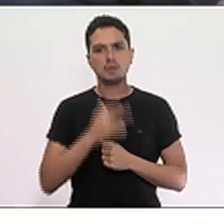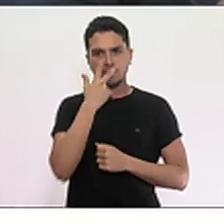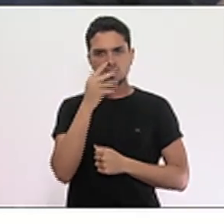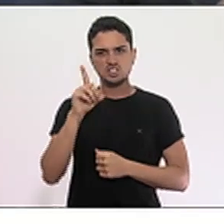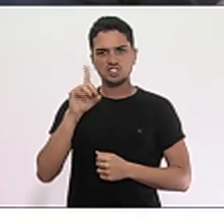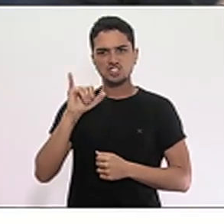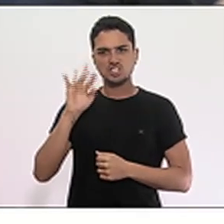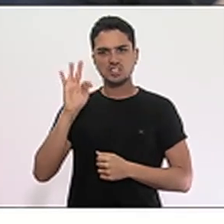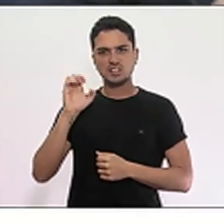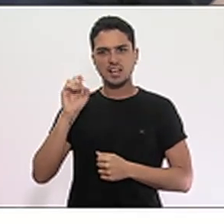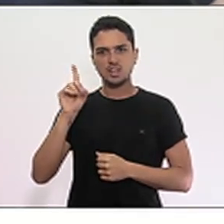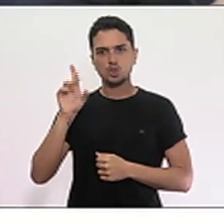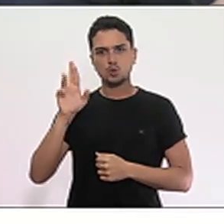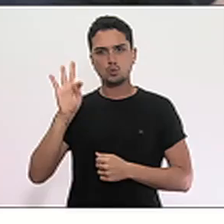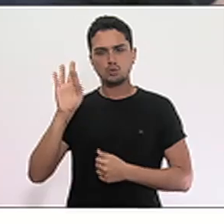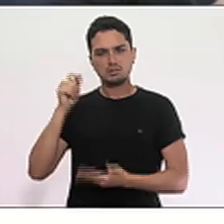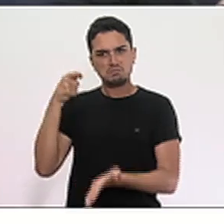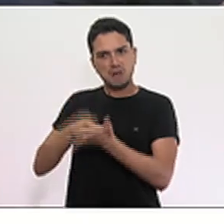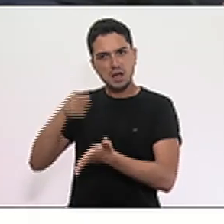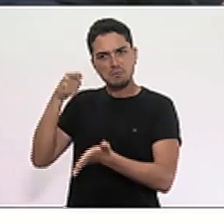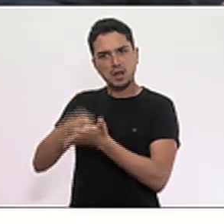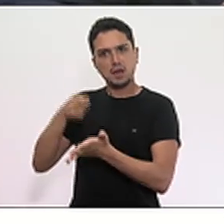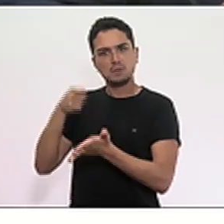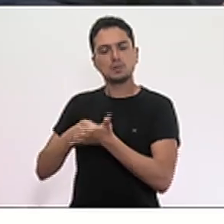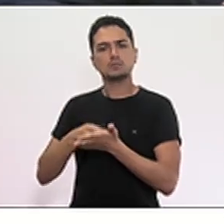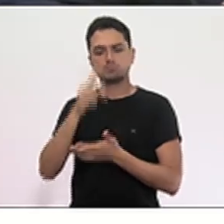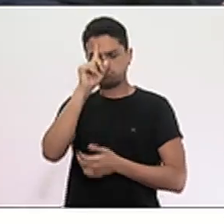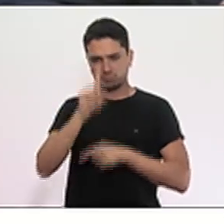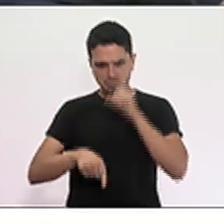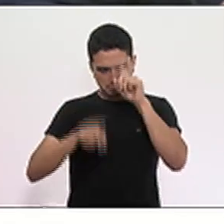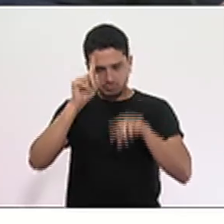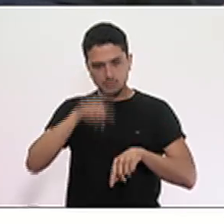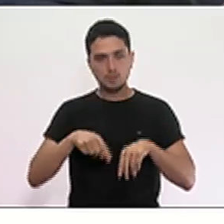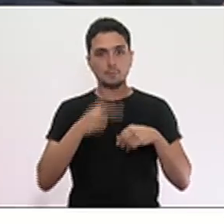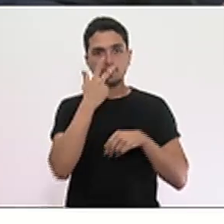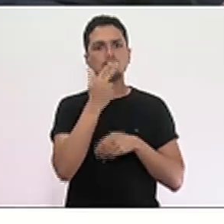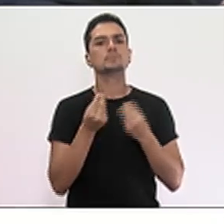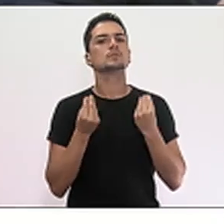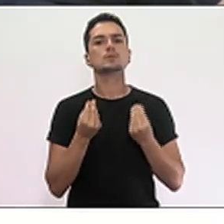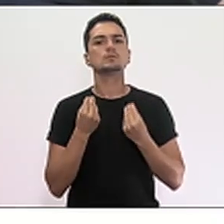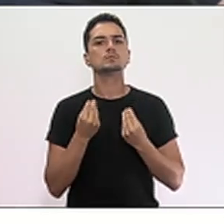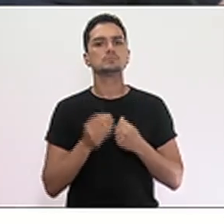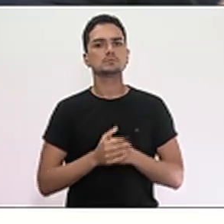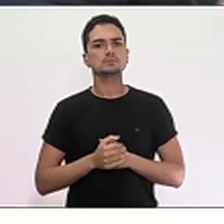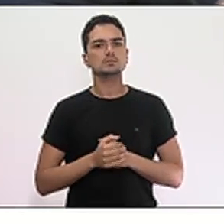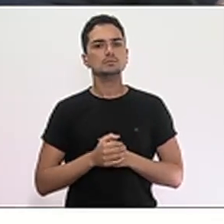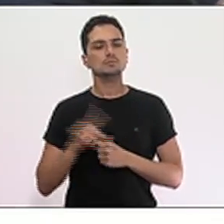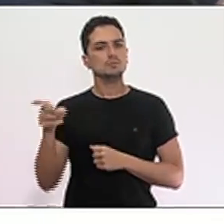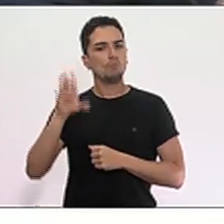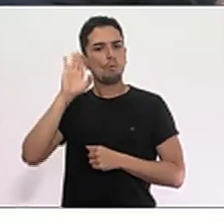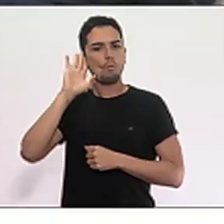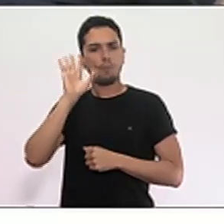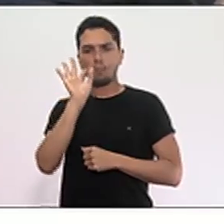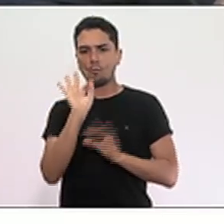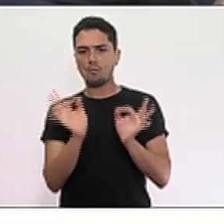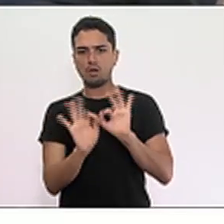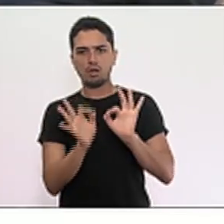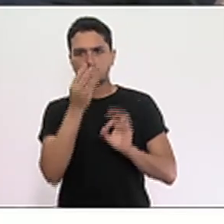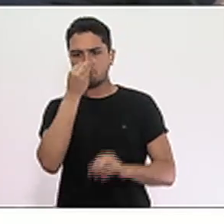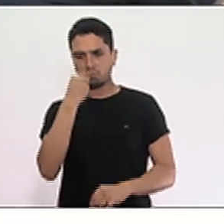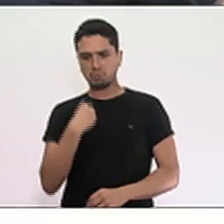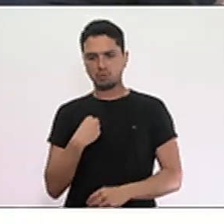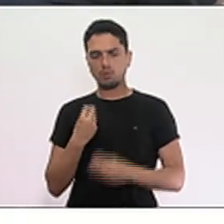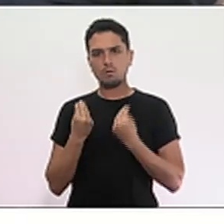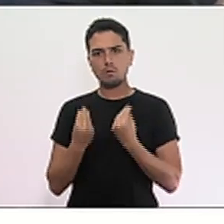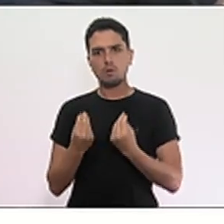Então aqui, se eu não tenho voz dentro da SEDAI, porque ele não escuta a gente, não atende a gente, eu estou tendo voz aqui que é na Casa do